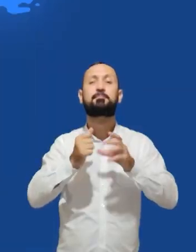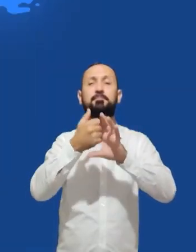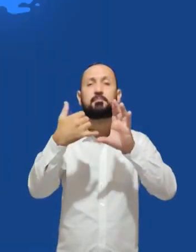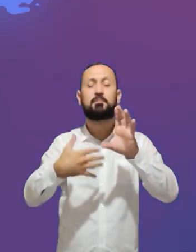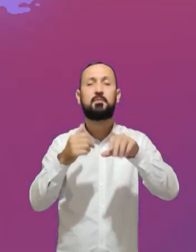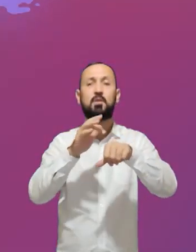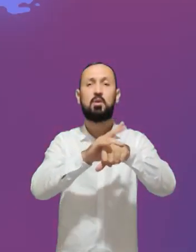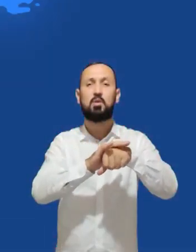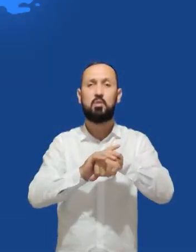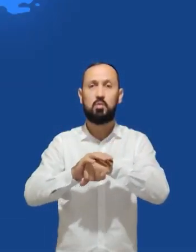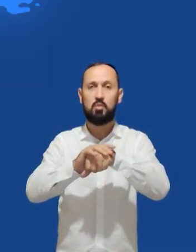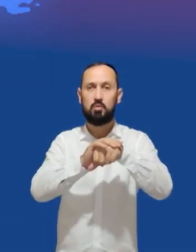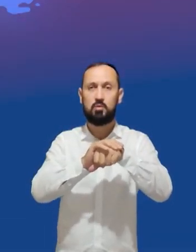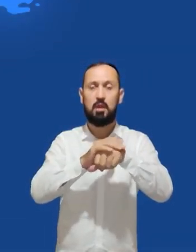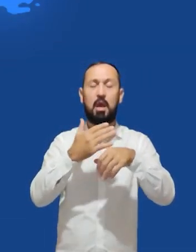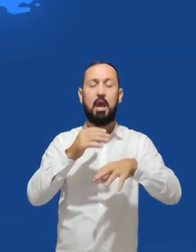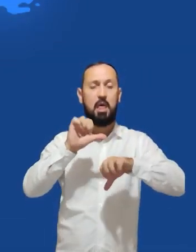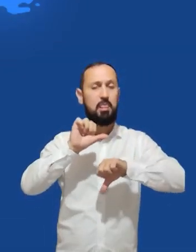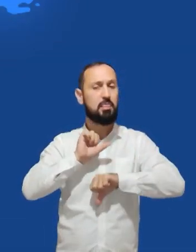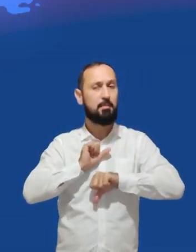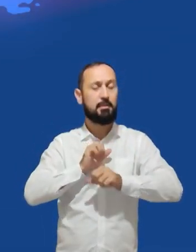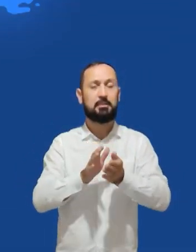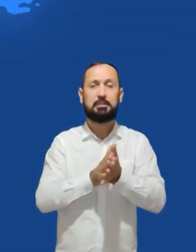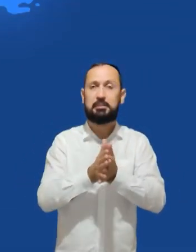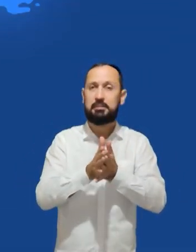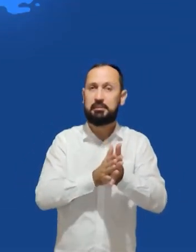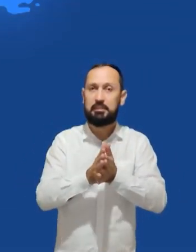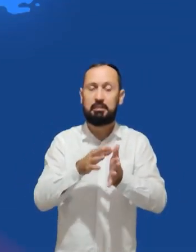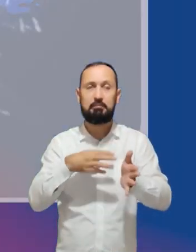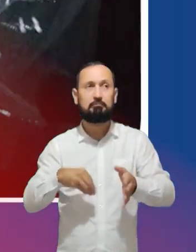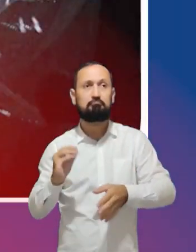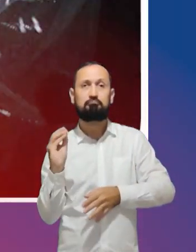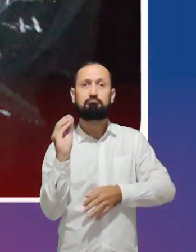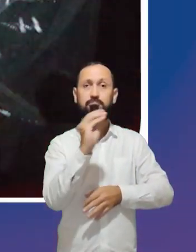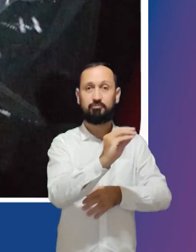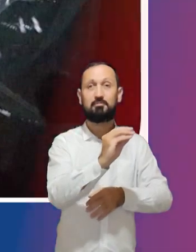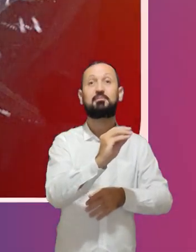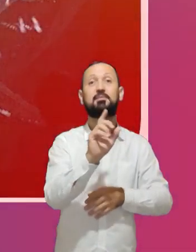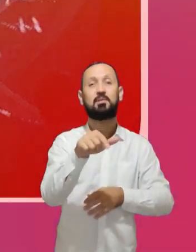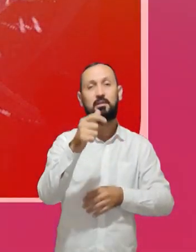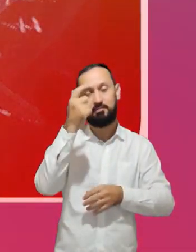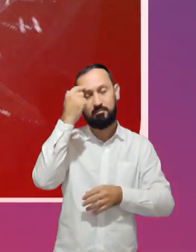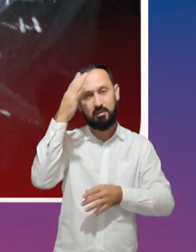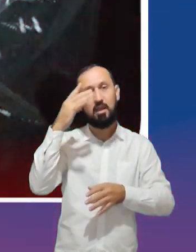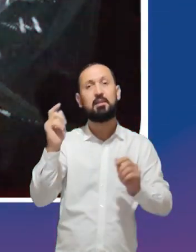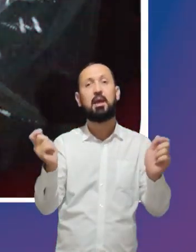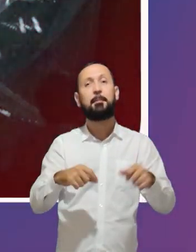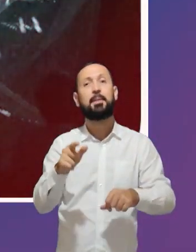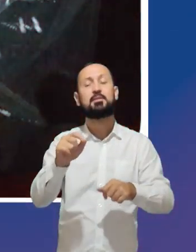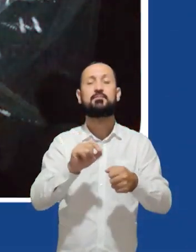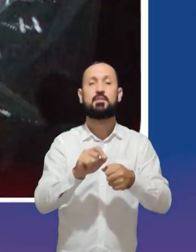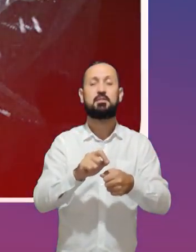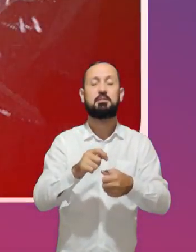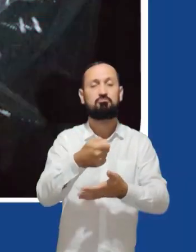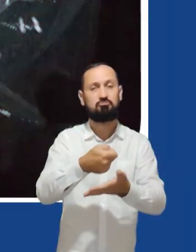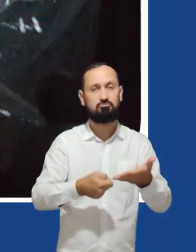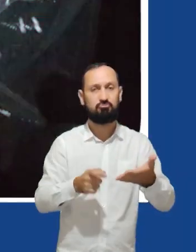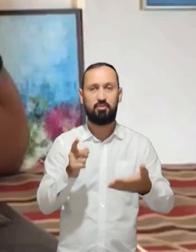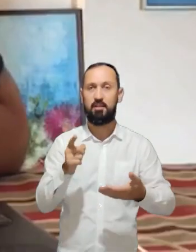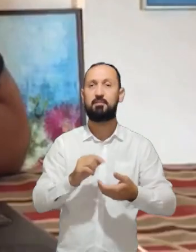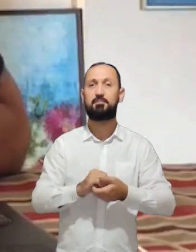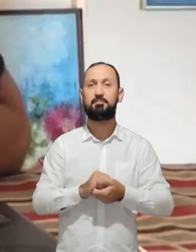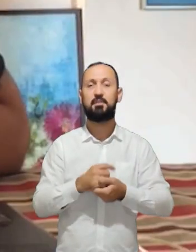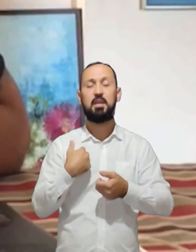simular aspectos de várias doenças, como, por exemplo, a depressão e a ansiedade. Então, isso já dá uma ideia